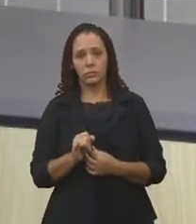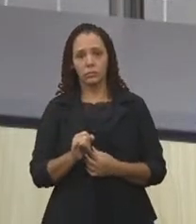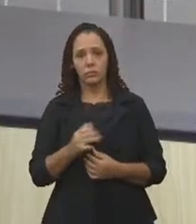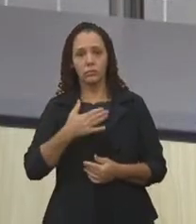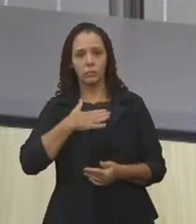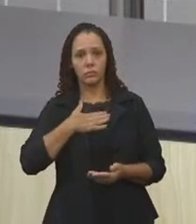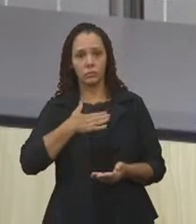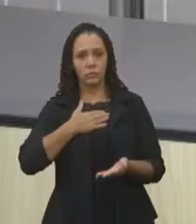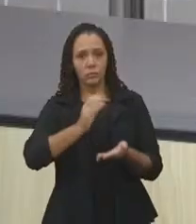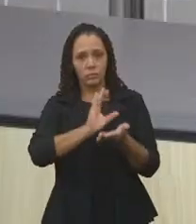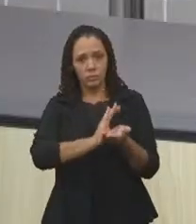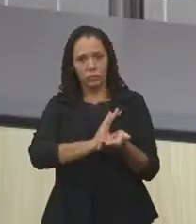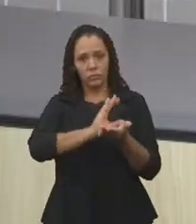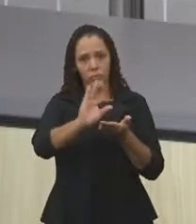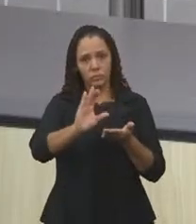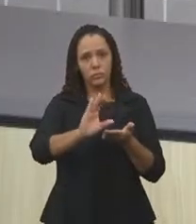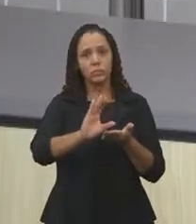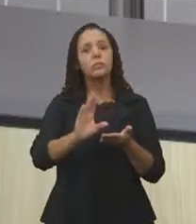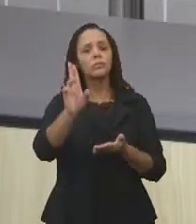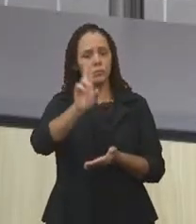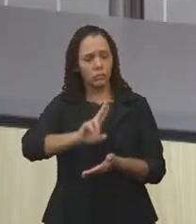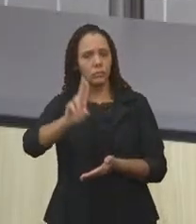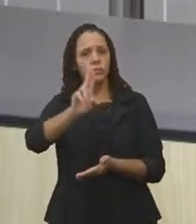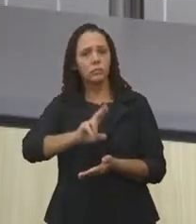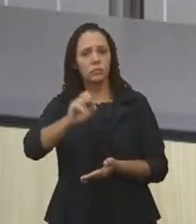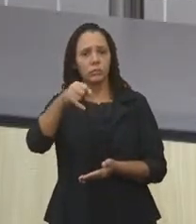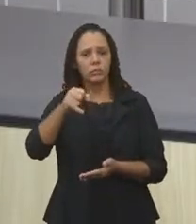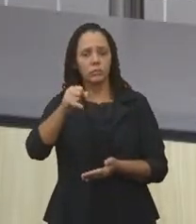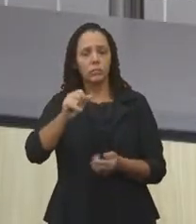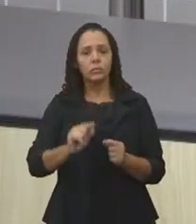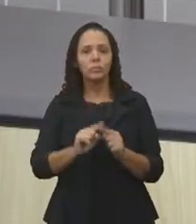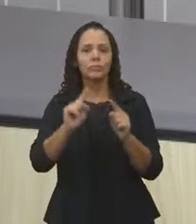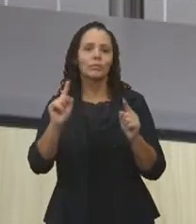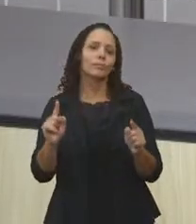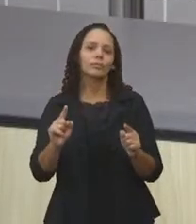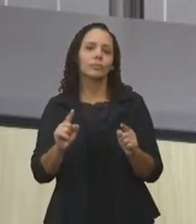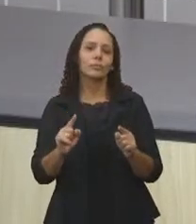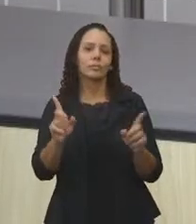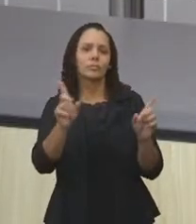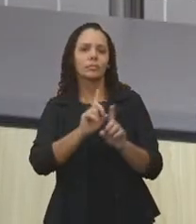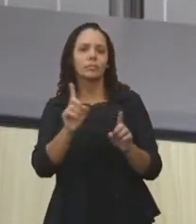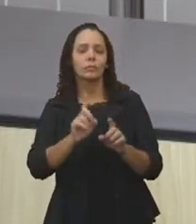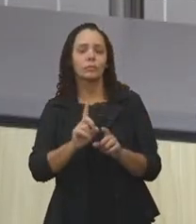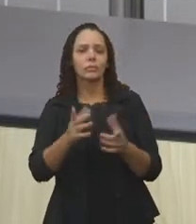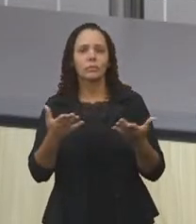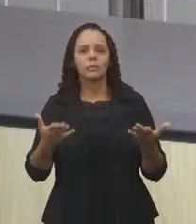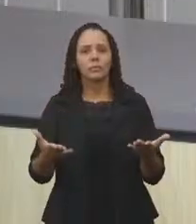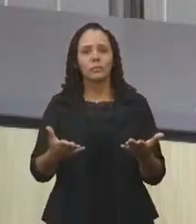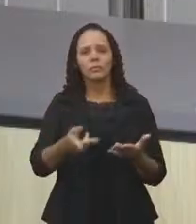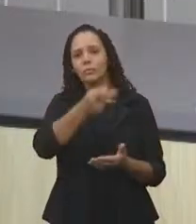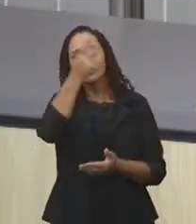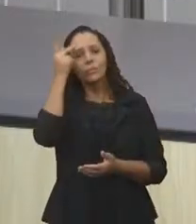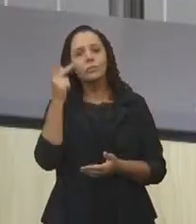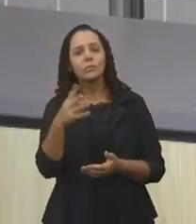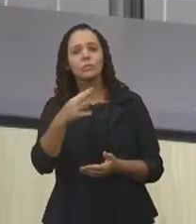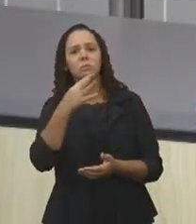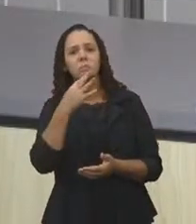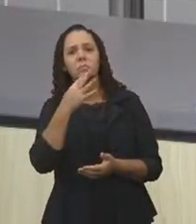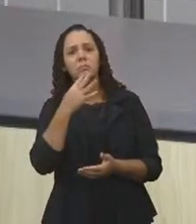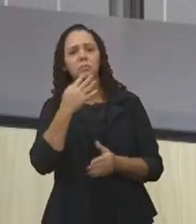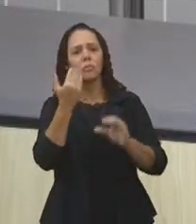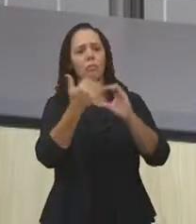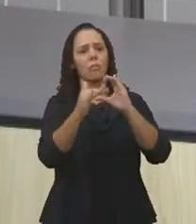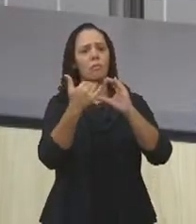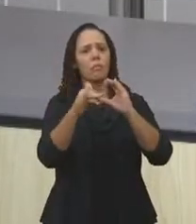emenda impositiva, a gente vai usar. Agora, não adianta ficar pessoas que conhecem você mandando mensagem,